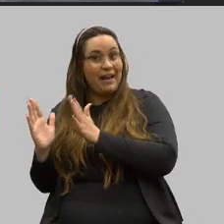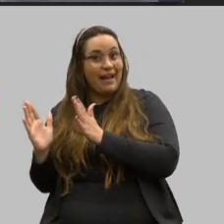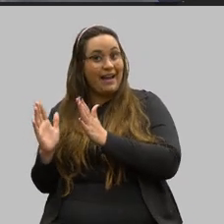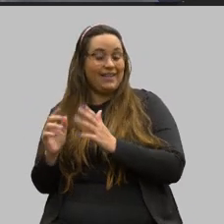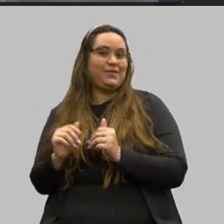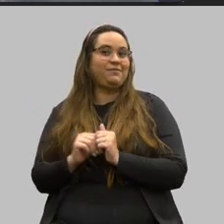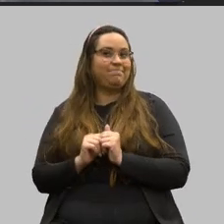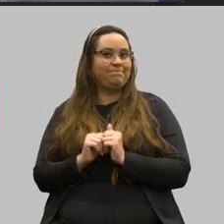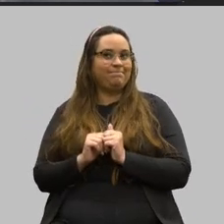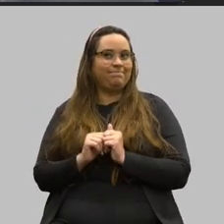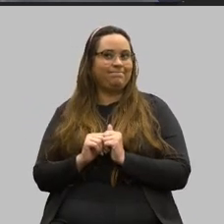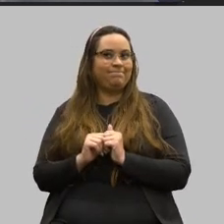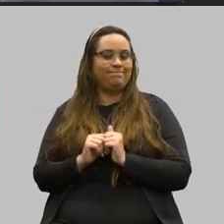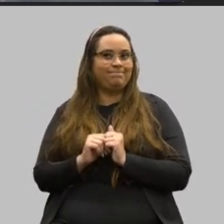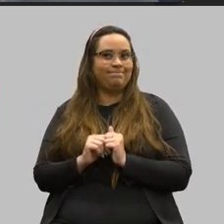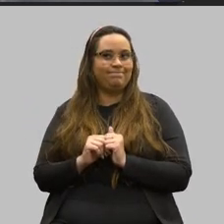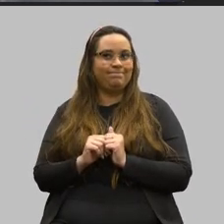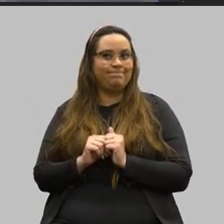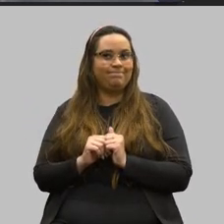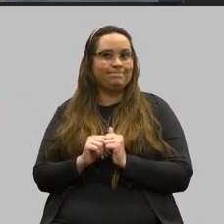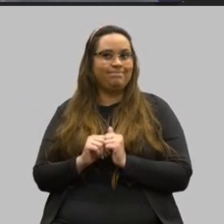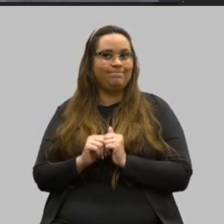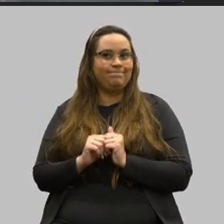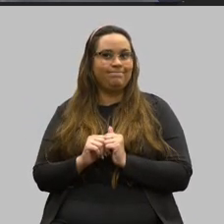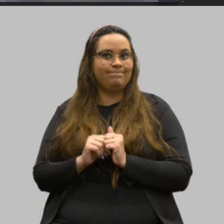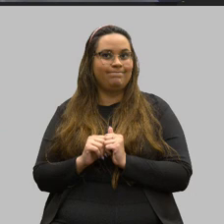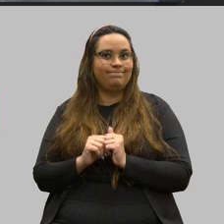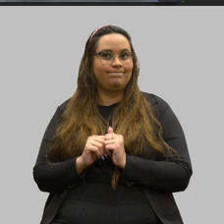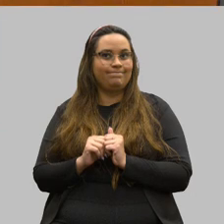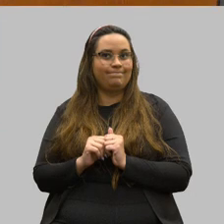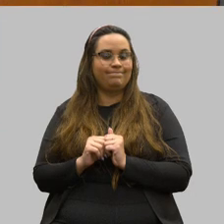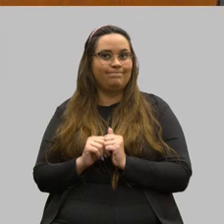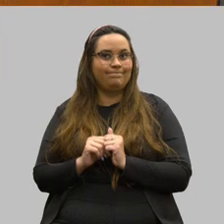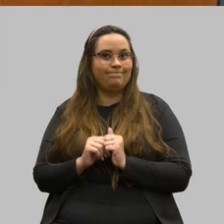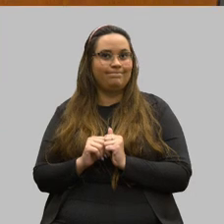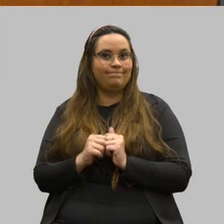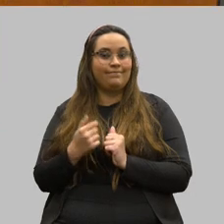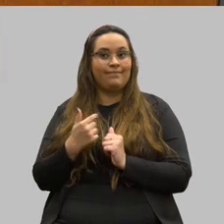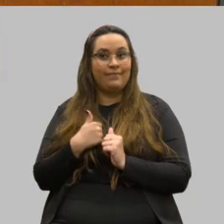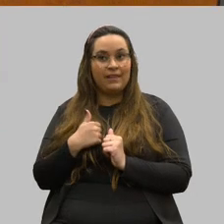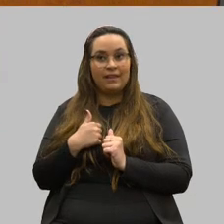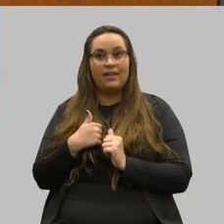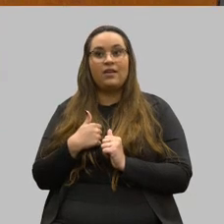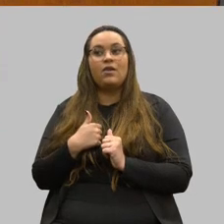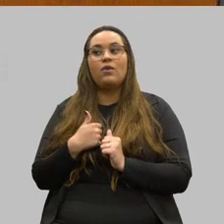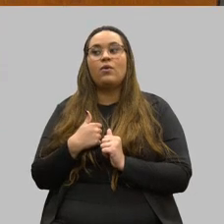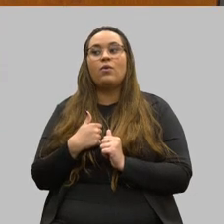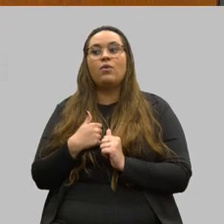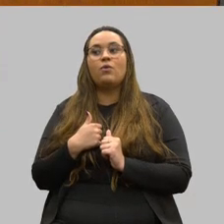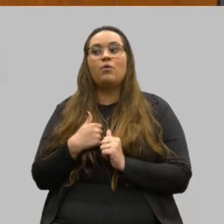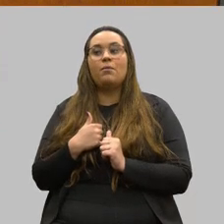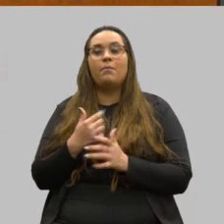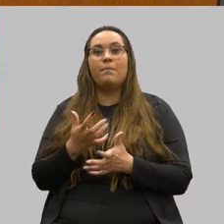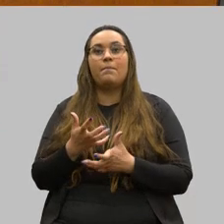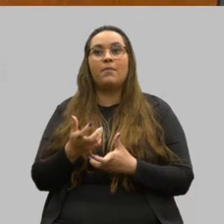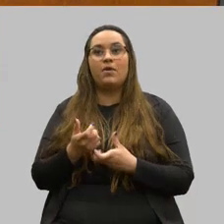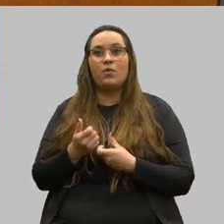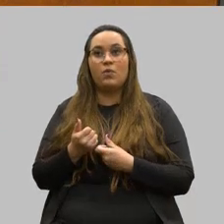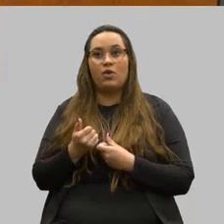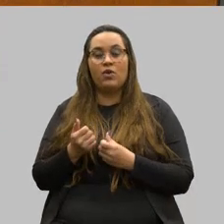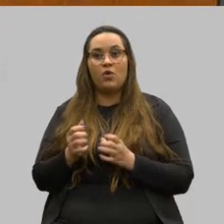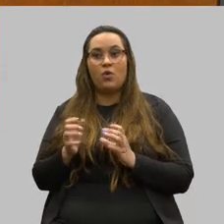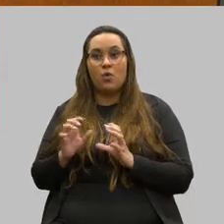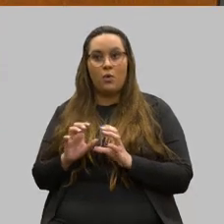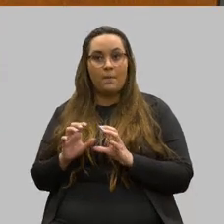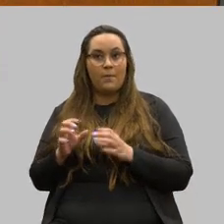Deputado Sargento Rodrigues ah de Inclusive acolherem a audiência pública uma comunidade que conviveu